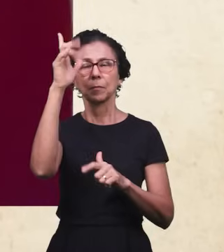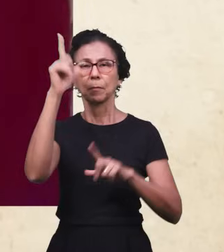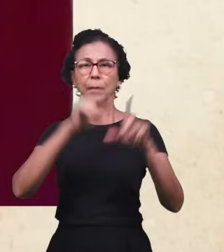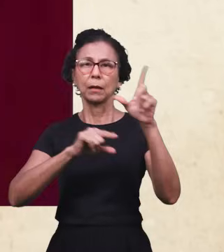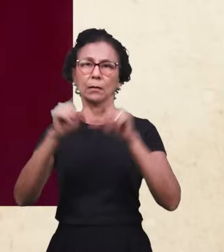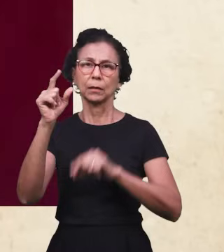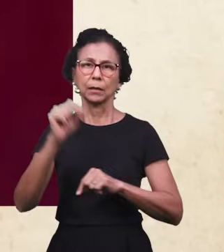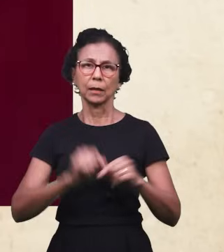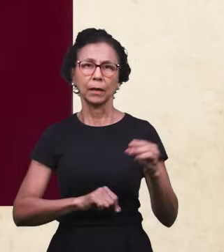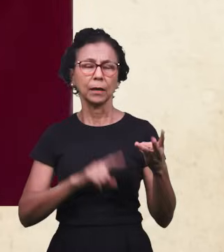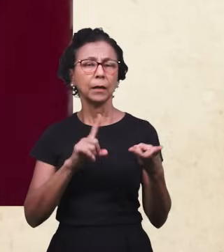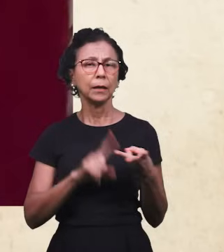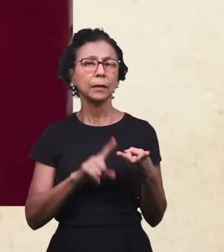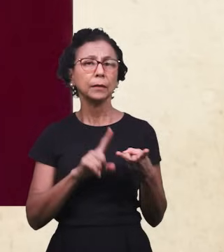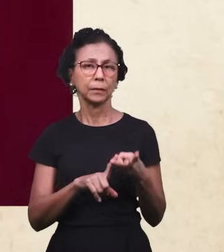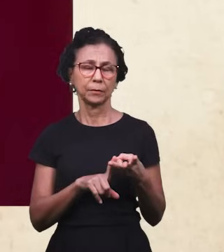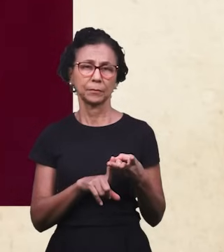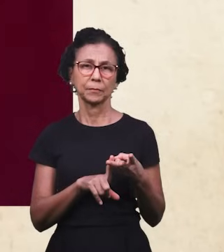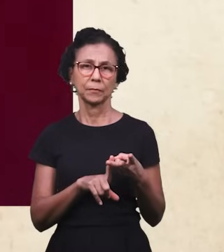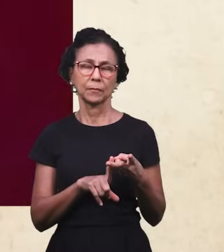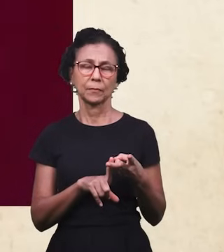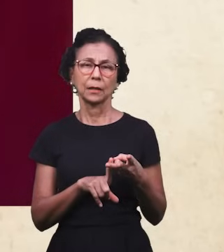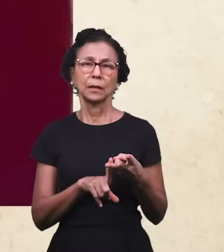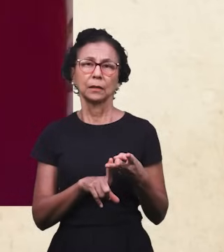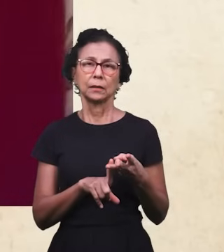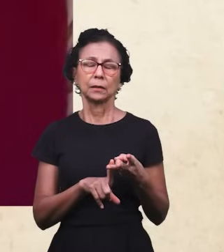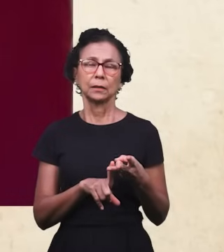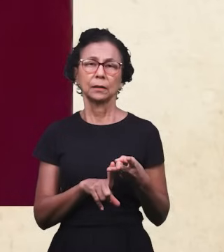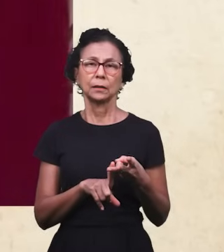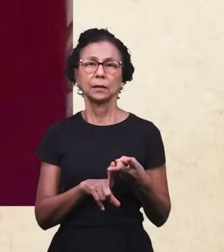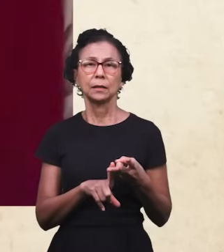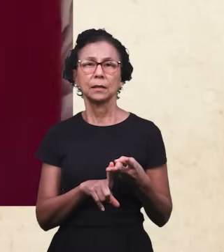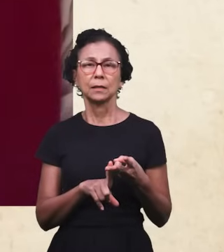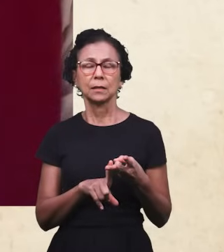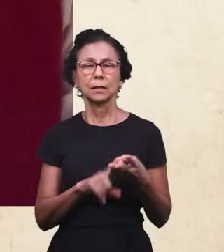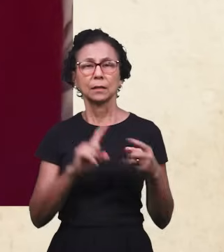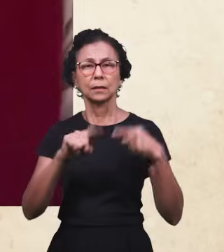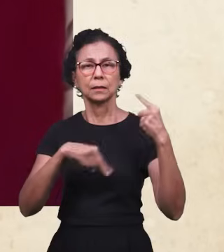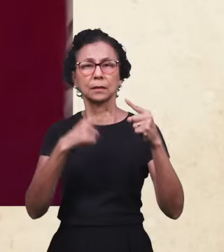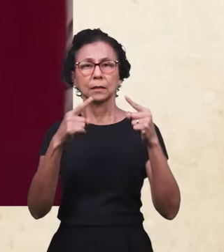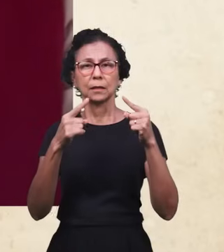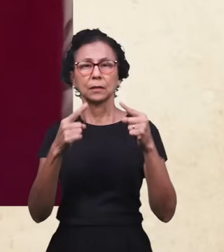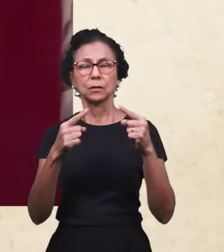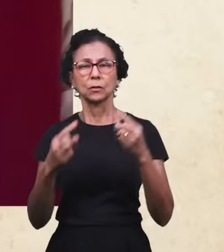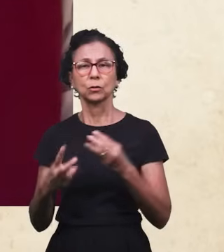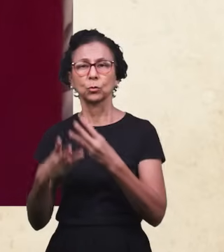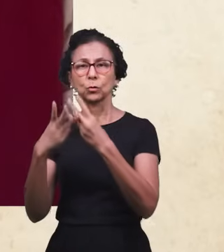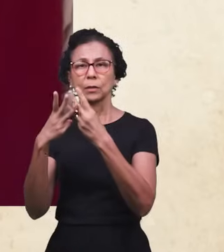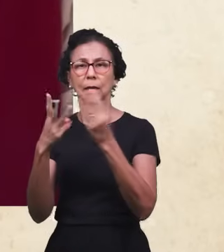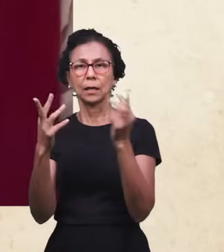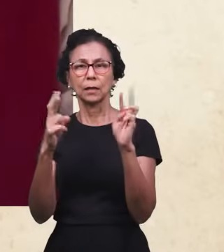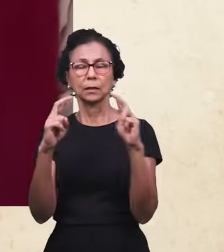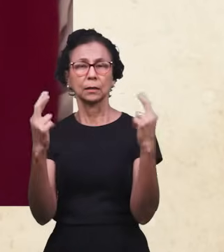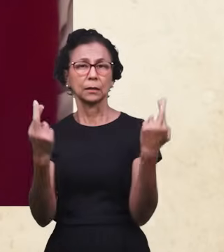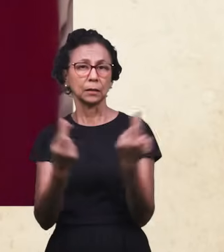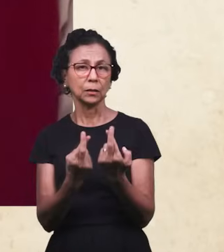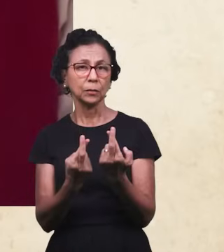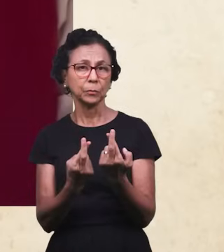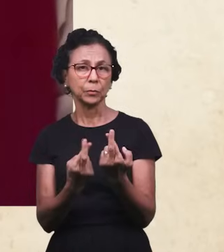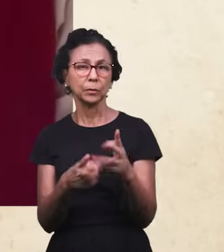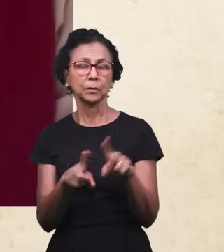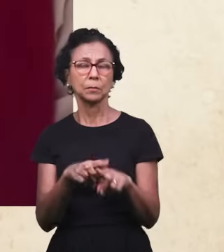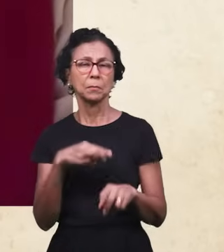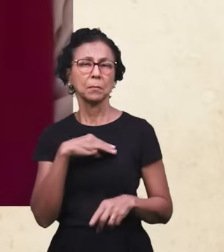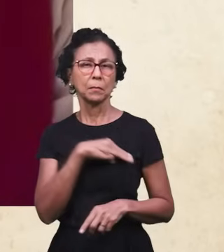A profecia de que seria da família de Davi, da tribo de Judá. Já no Novo Testamento, meus irmãos,